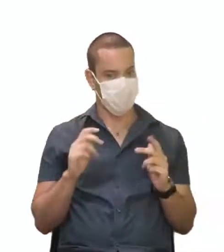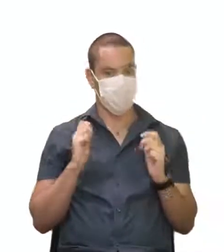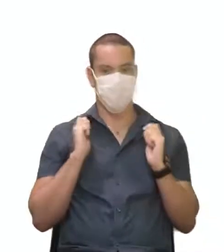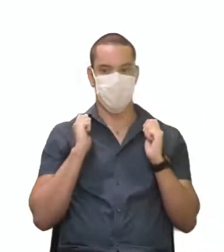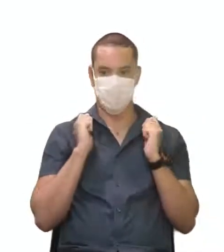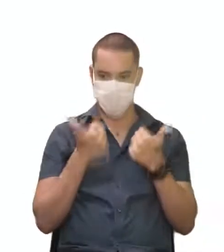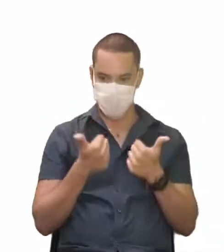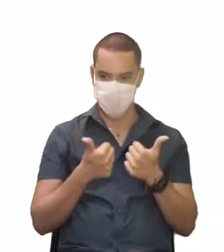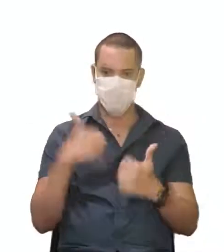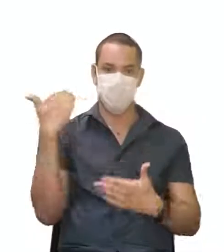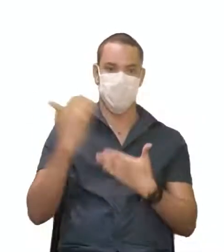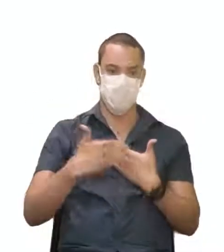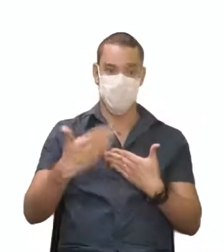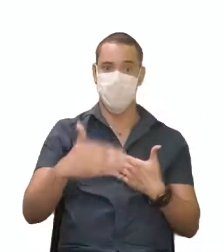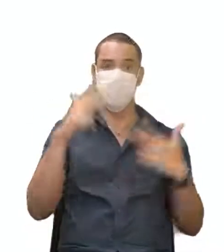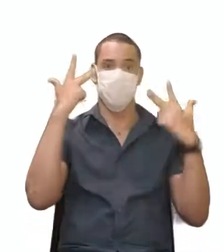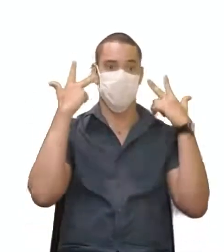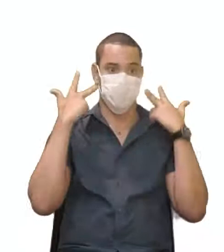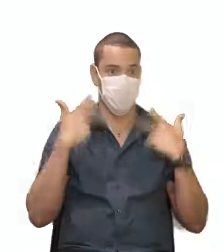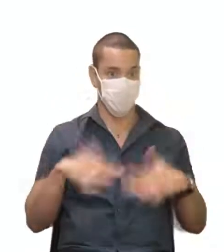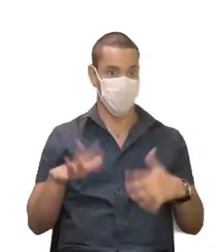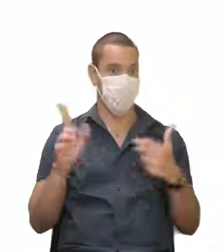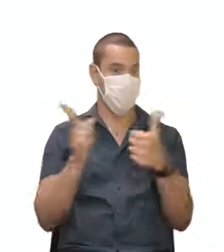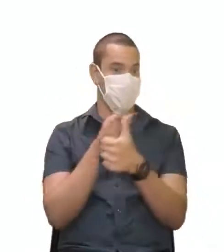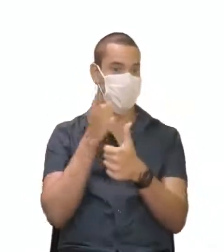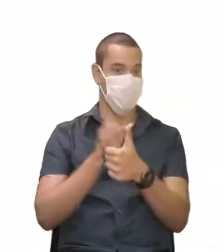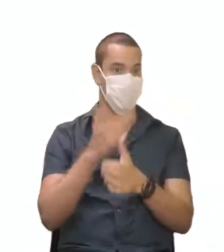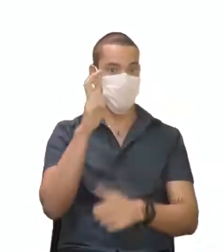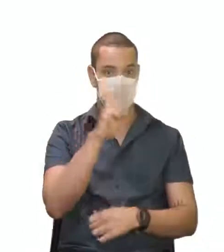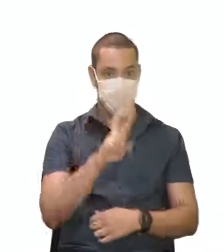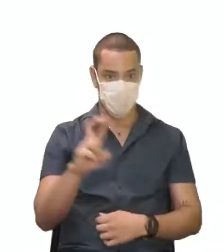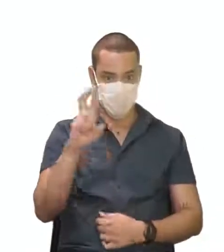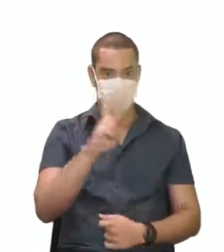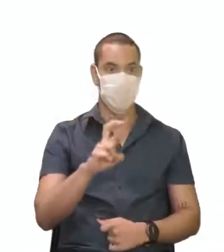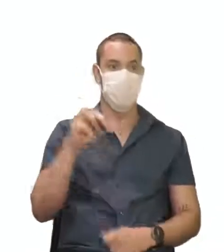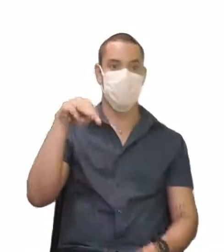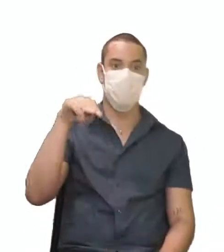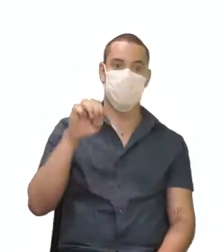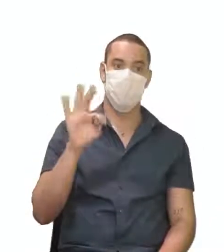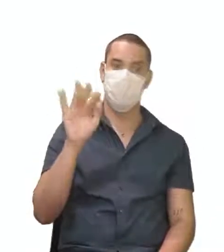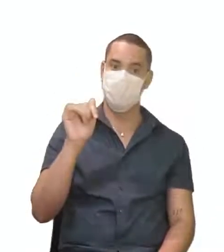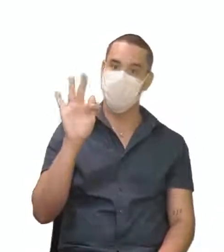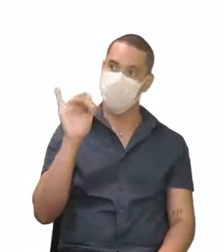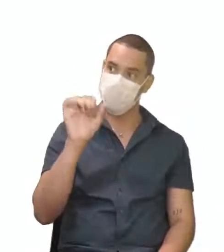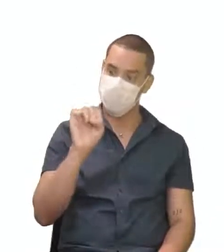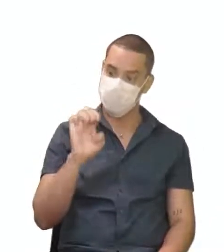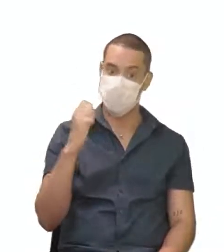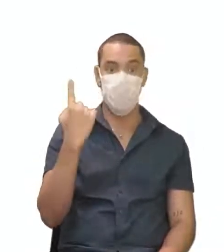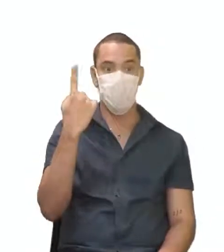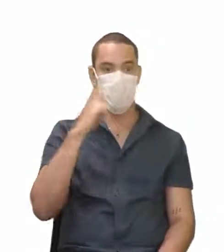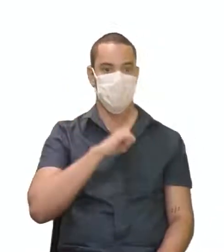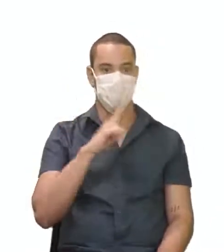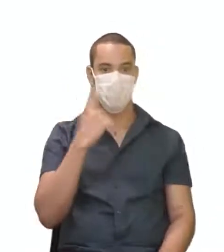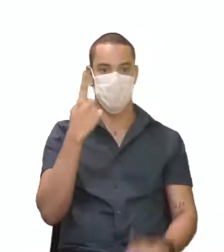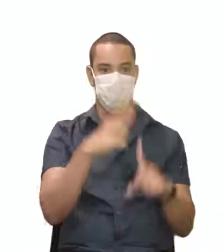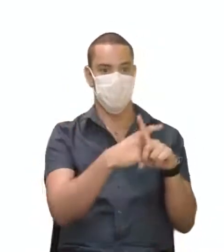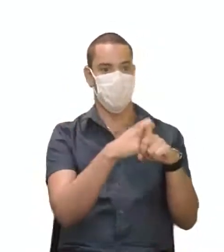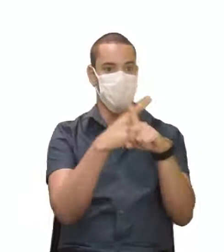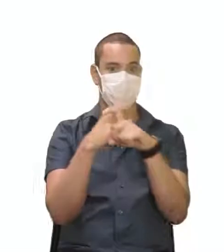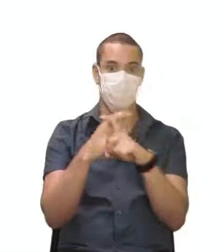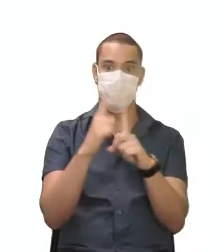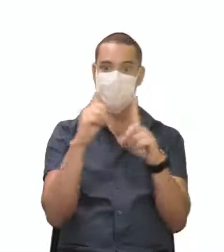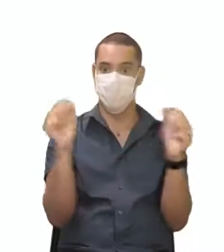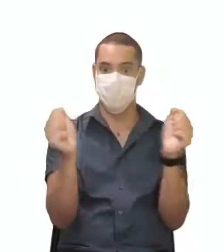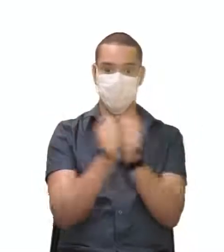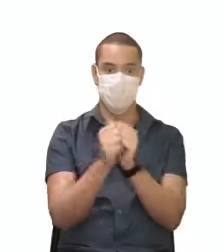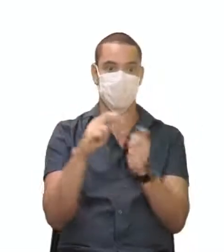tudo correndo ao natural. Então, essa é a primeira observação. Na metáfase 1, eu vou ter os cromossomos homólogos um do ladinho do outro. É